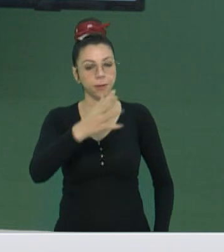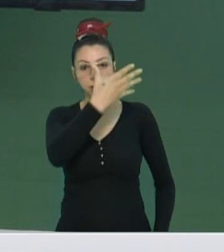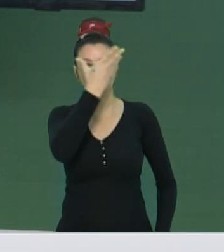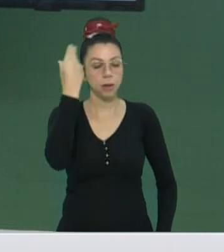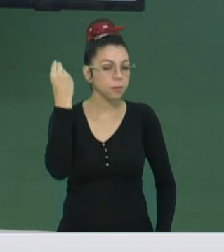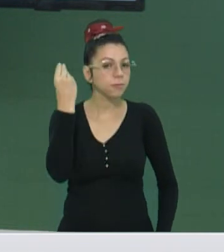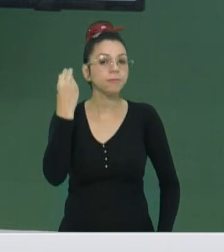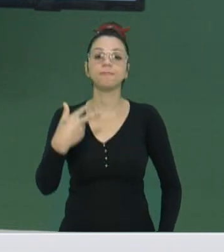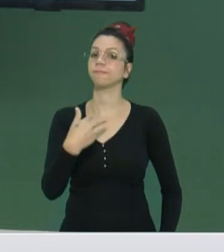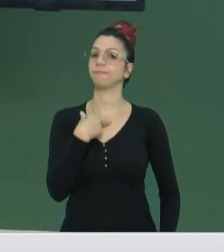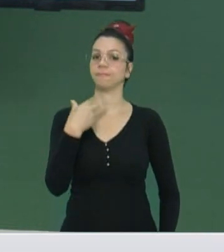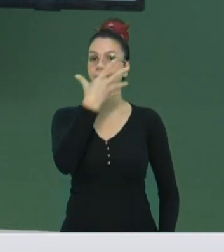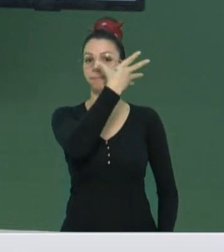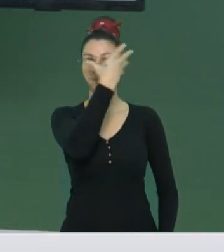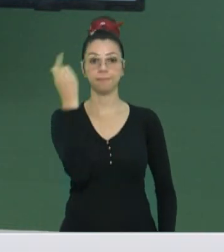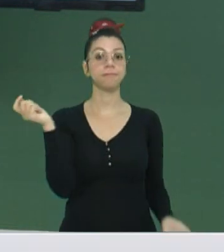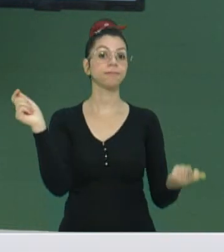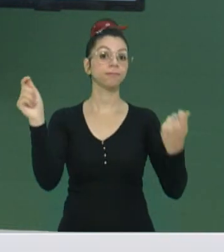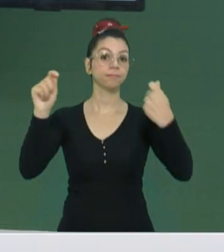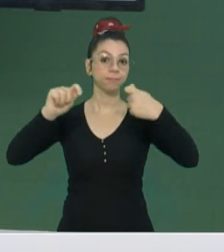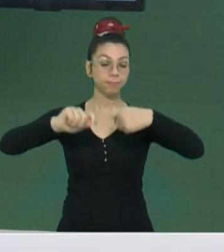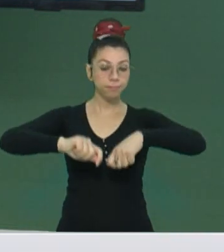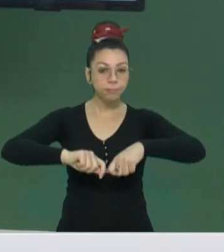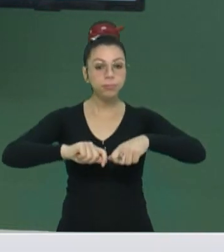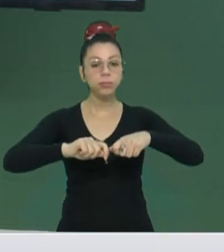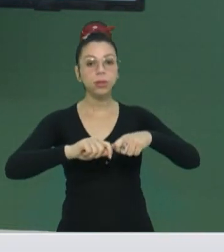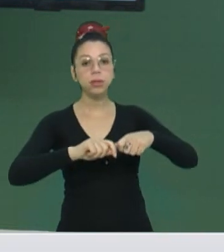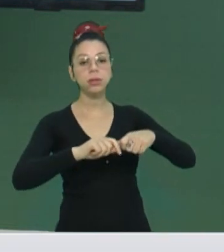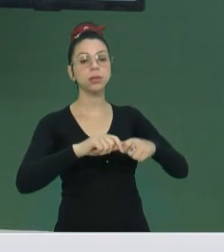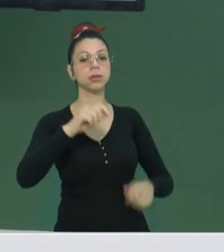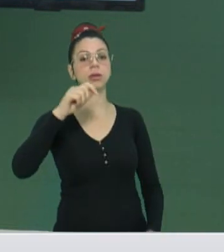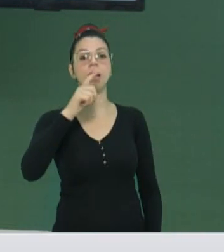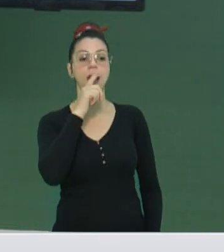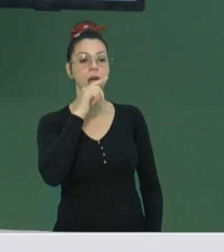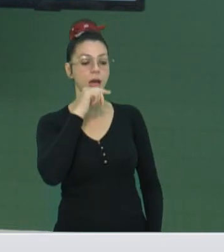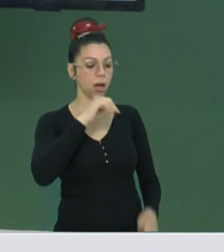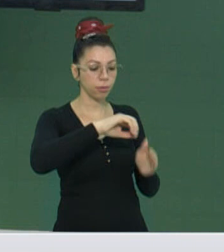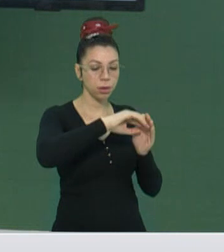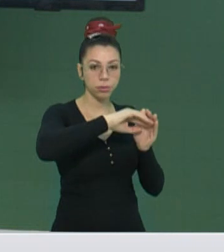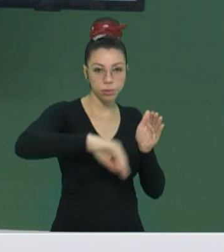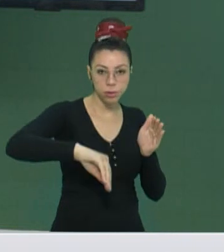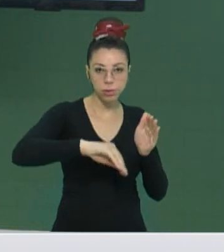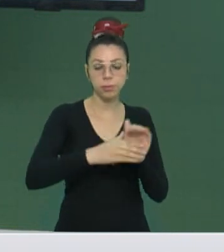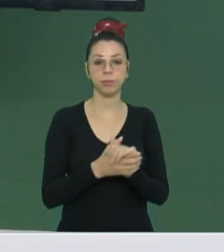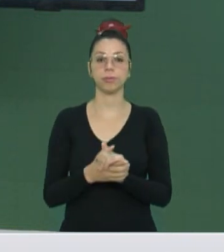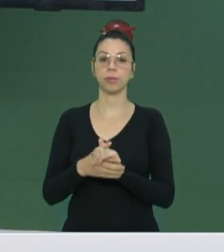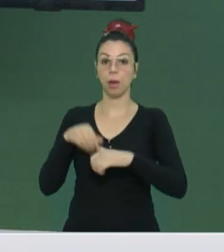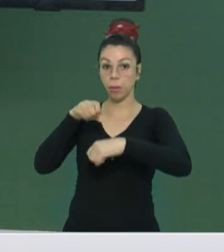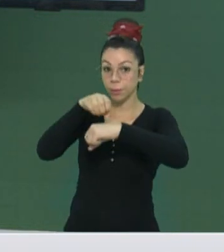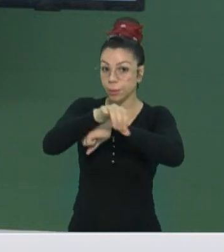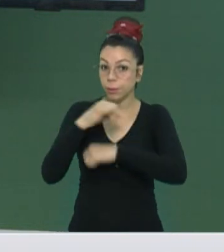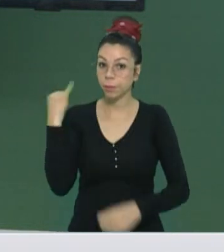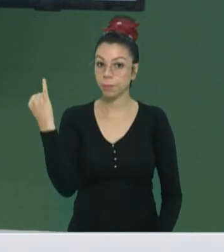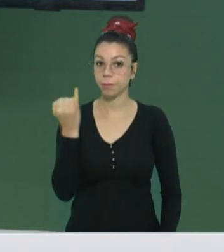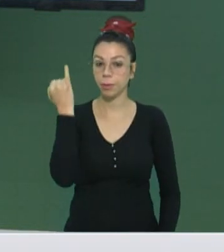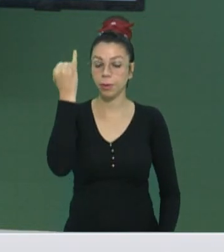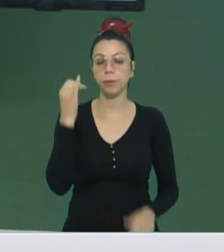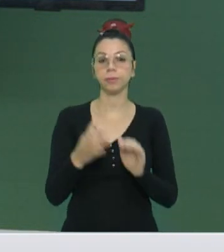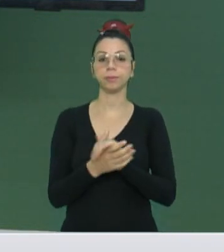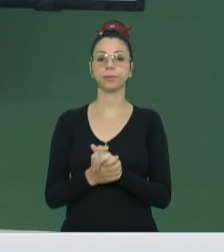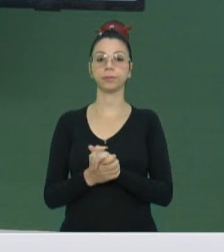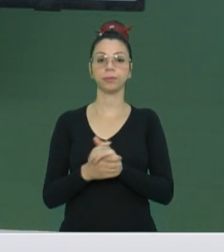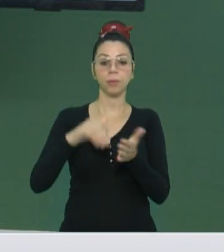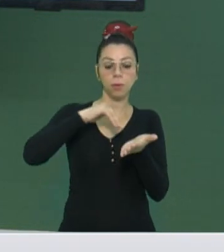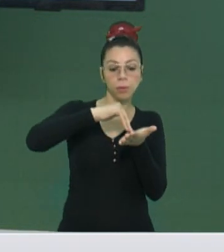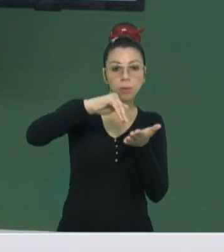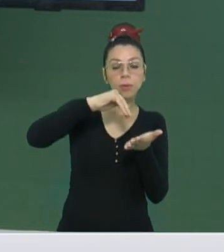posso esquecer. Eu tenho que tirar a água dos pneus. Isso é uma orientação, tá? São importantes. Ó, Secretaria Municipal